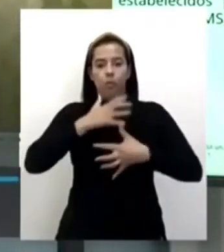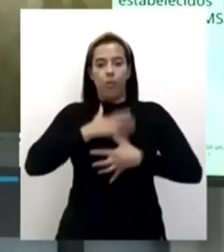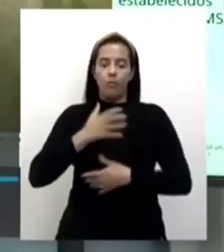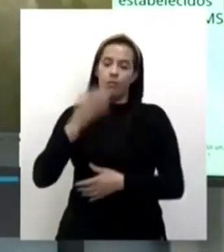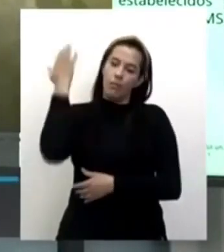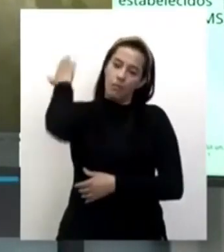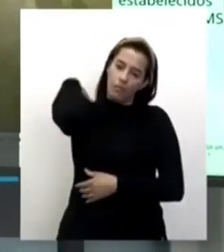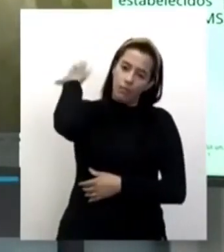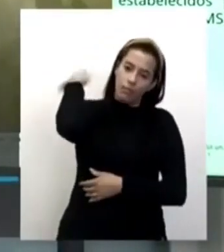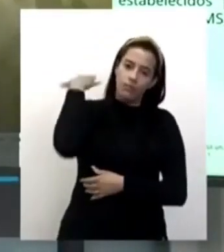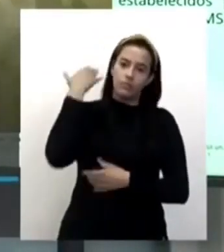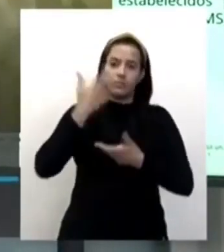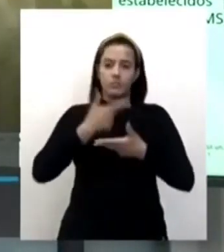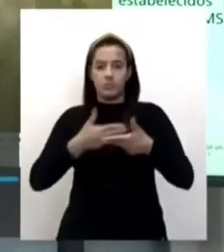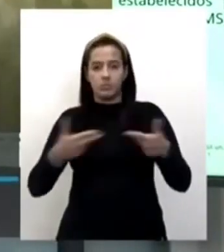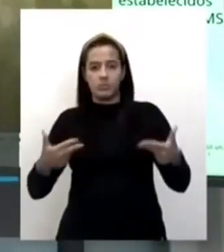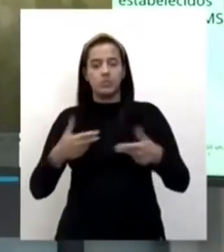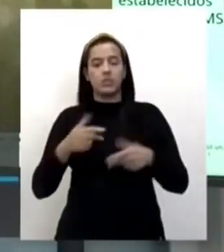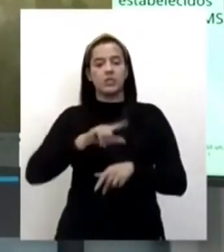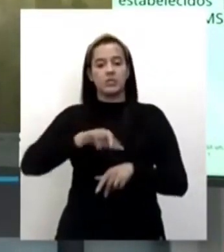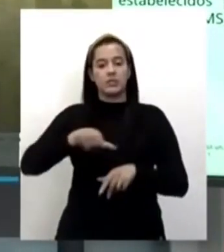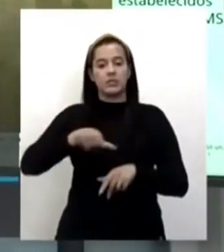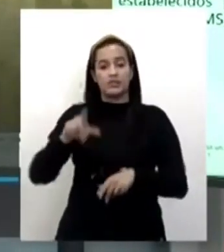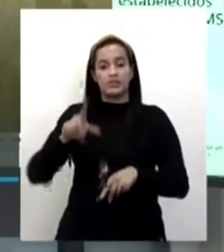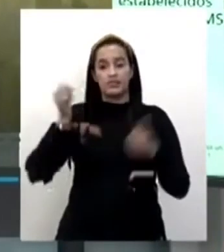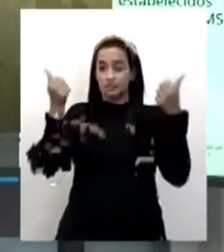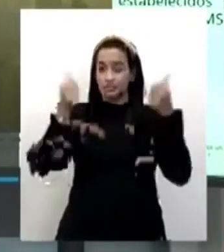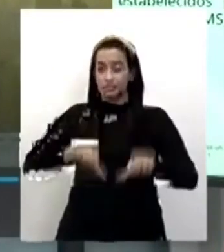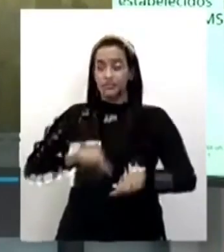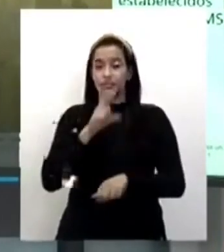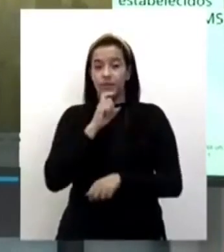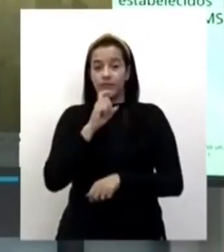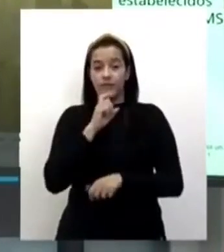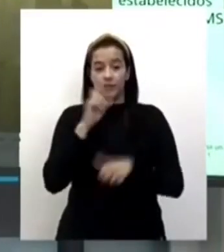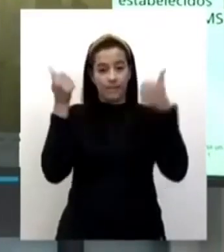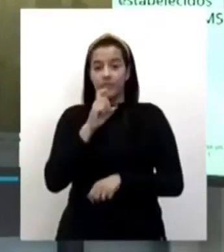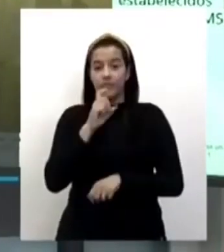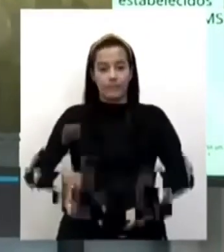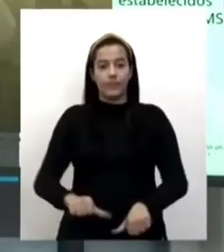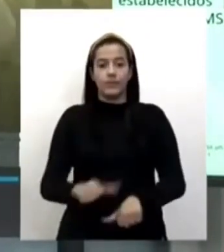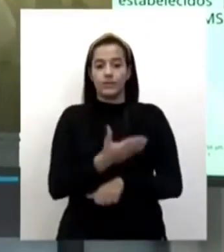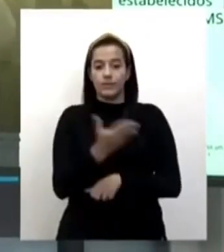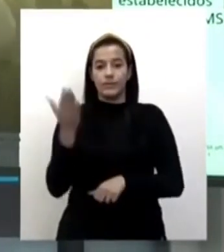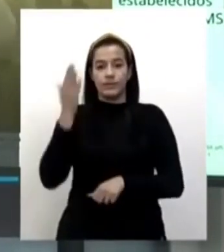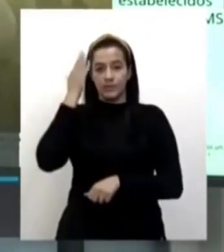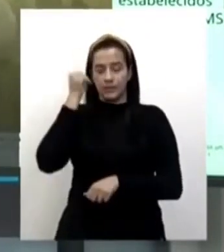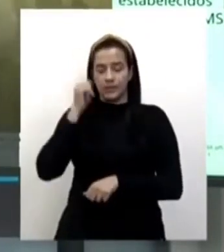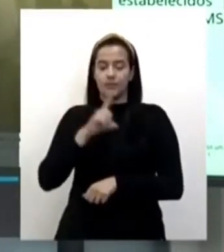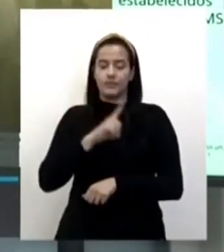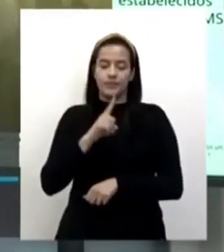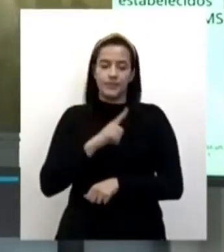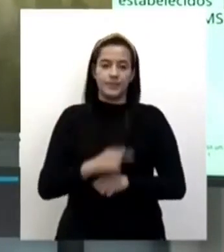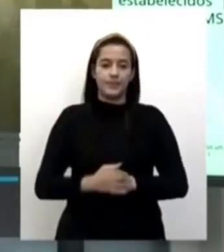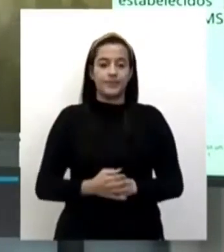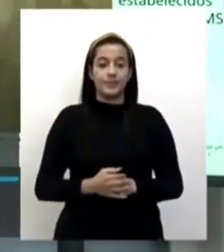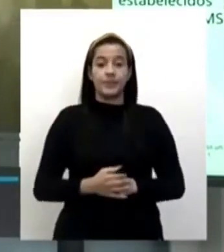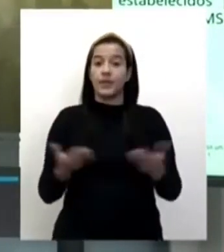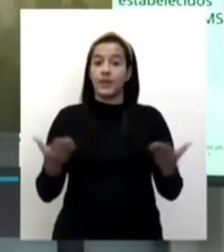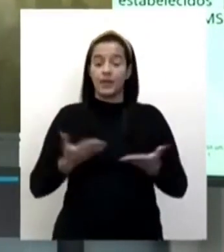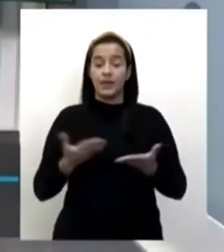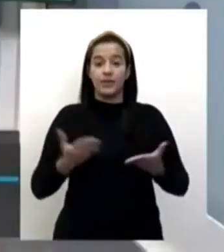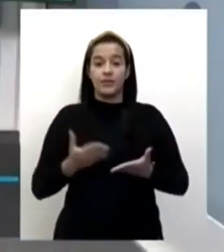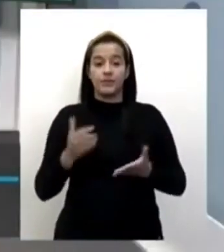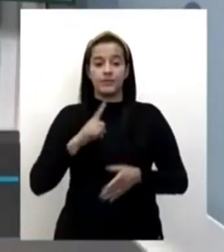né, asma, essas coisas todas no inverno, piora muito mais aí, né? Para quem não sabe do que eu estou falando. Vamos lá para uma atividade agora,